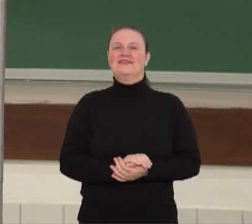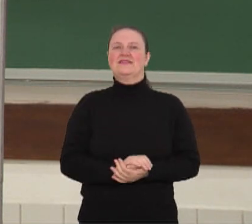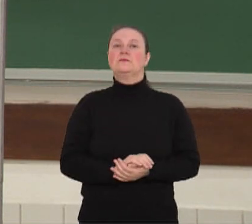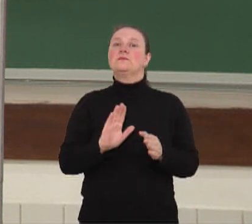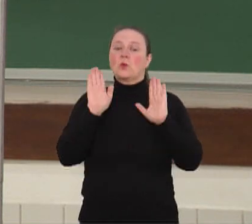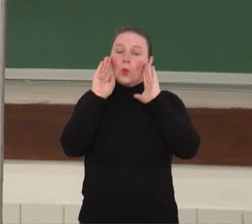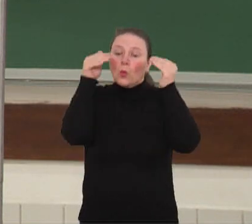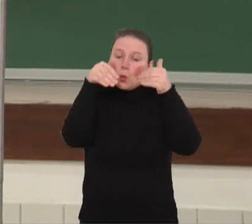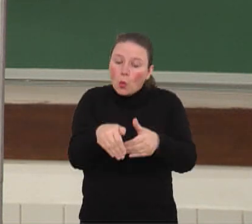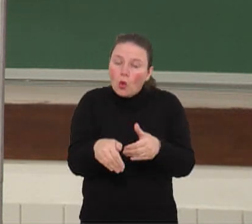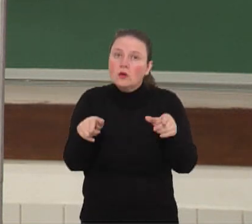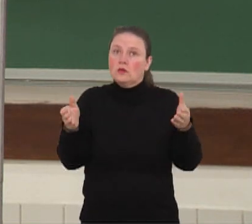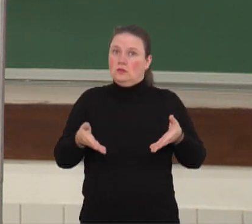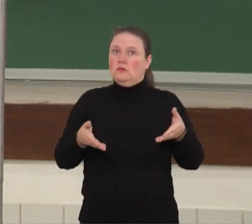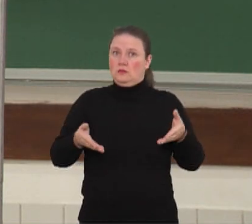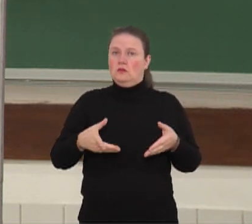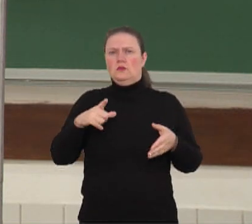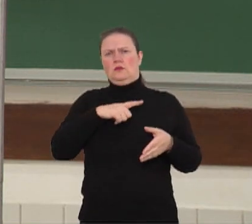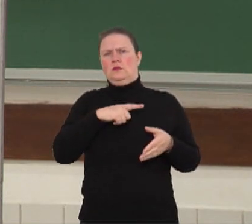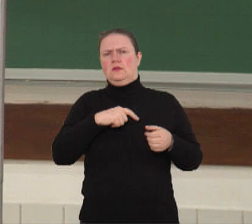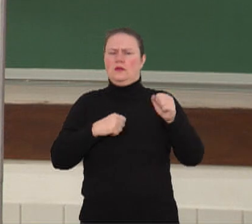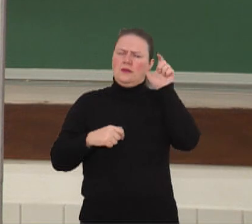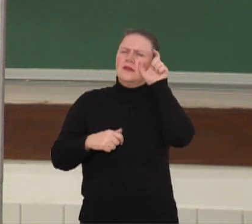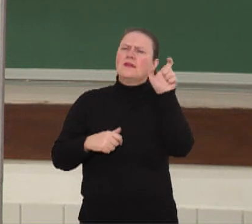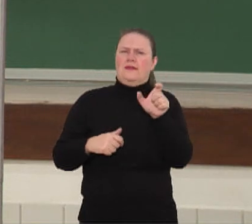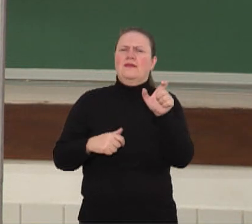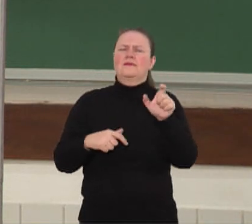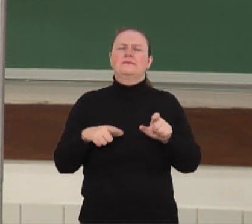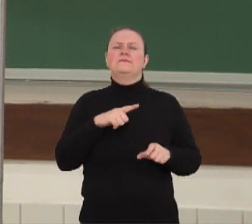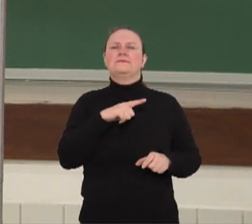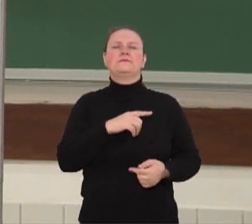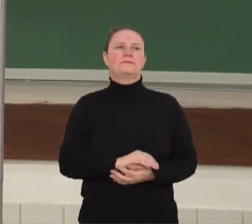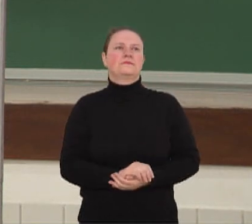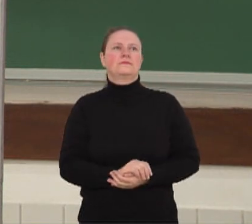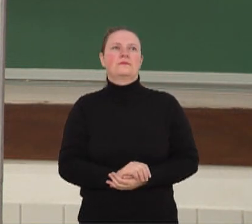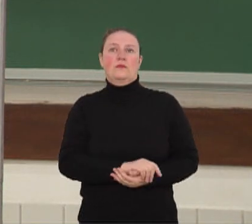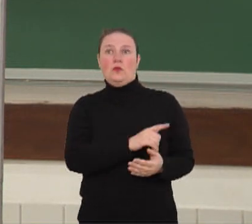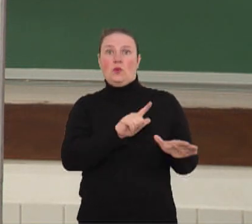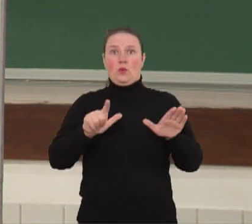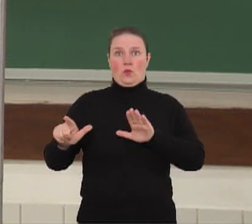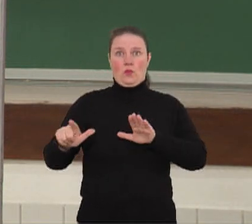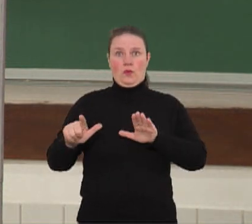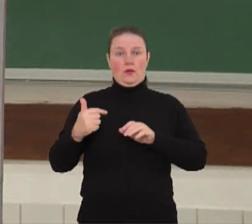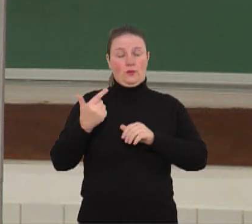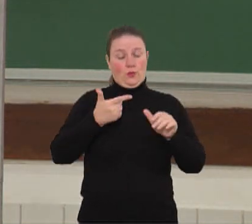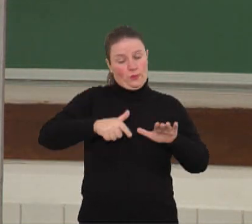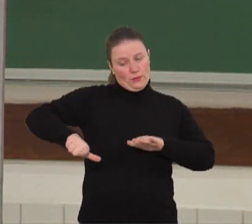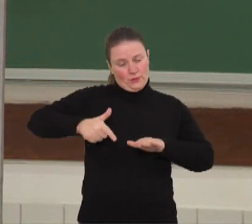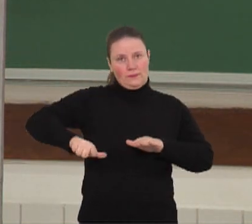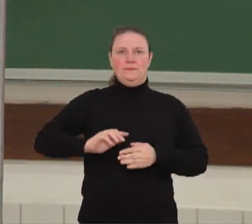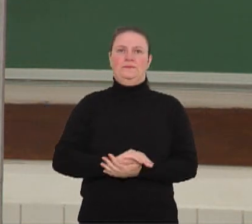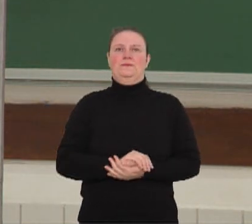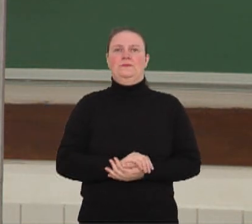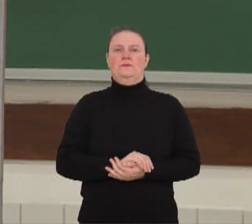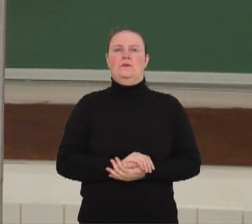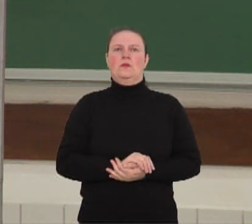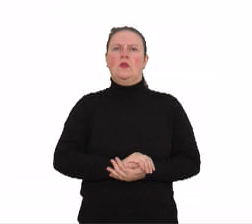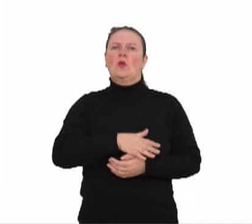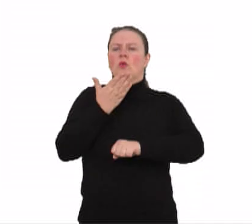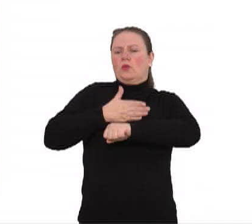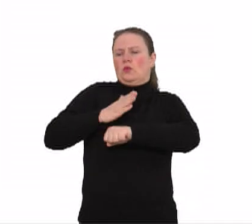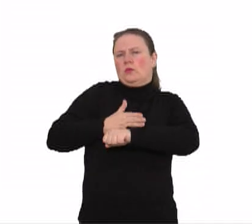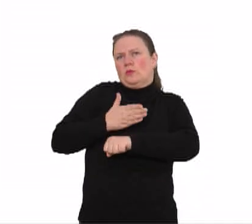muita coisa da astrologia que é bem interessante. Vamos em frente. Um exercício para vocês fazerem. Acompanhe aqui. Uma grande